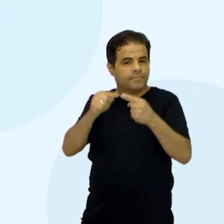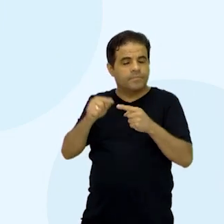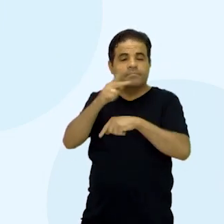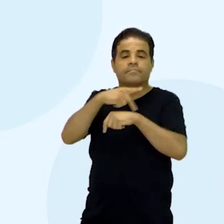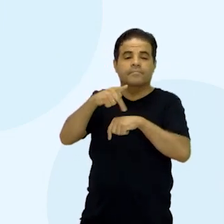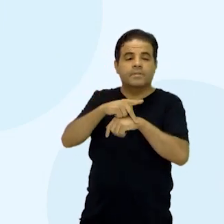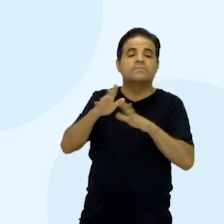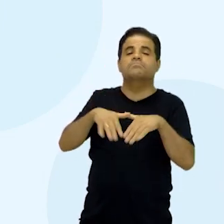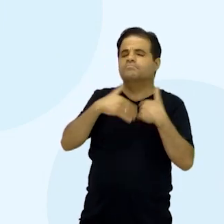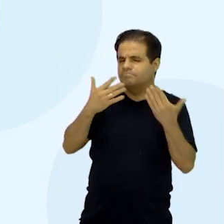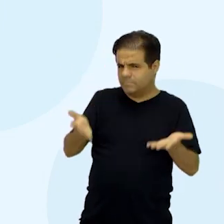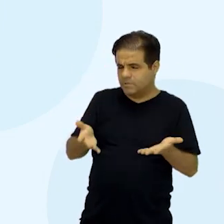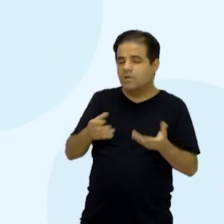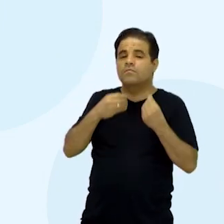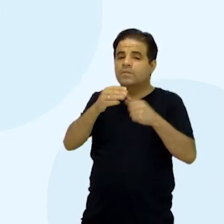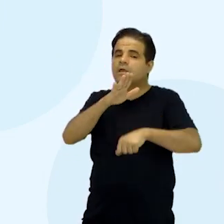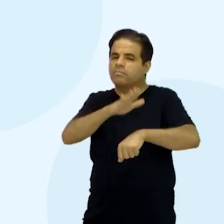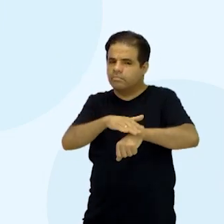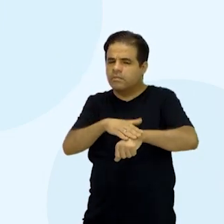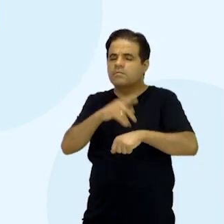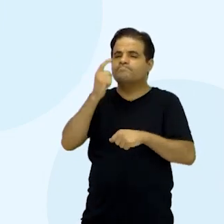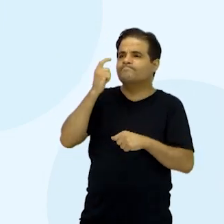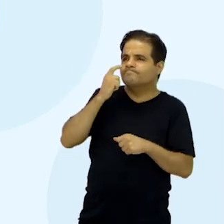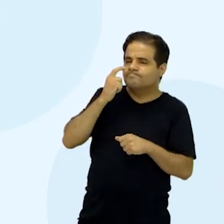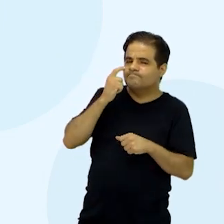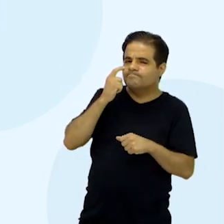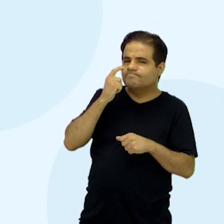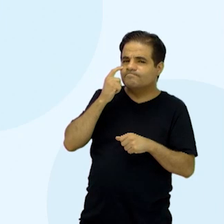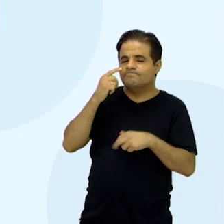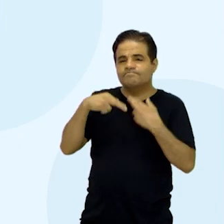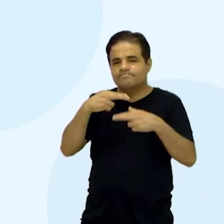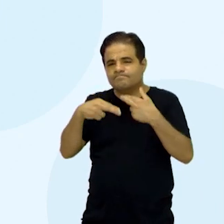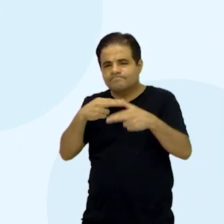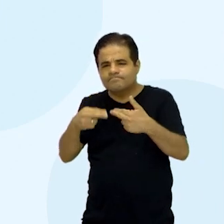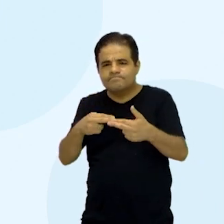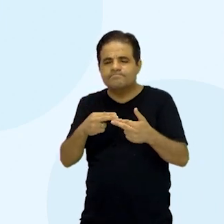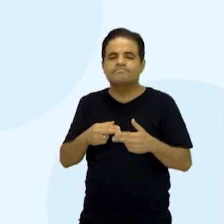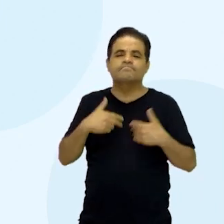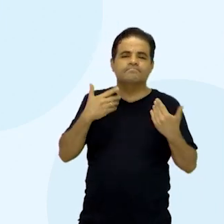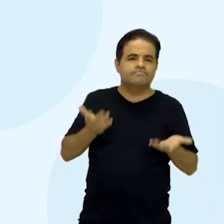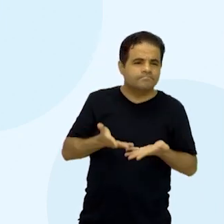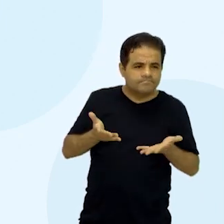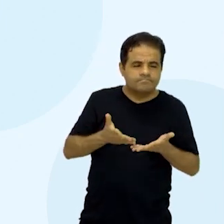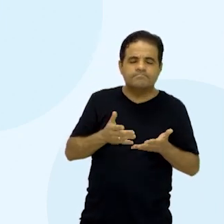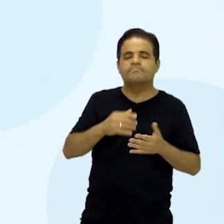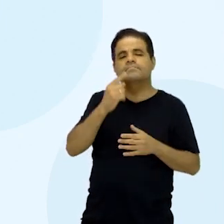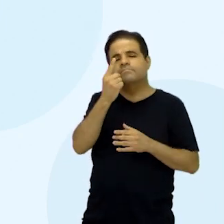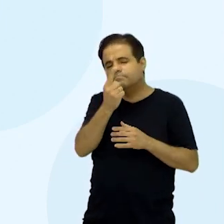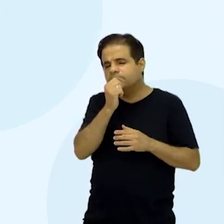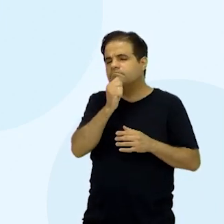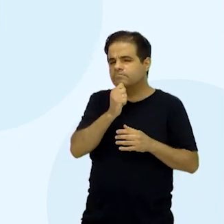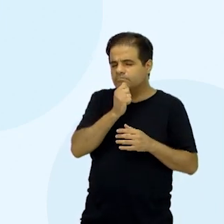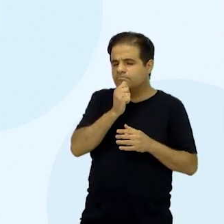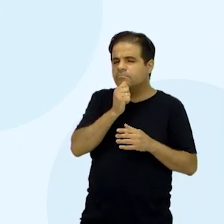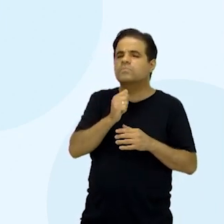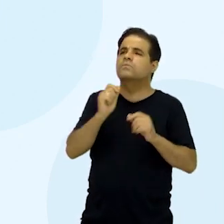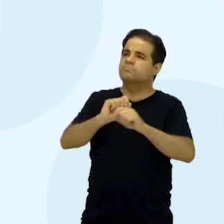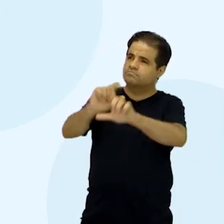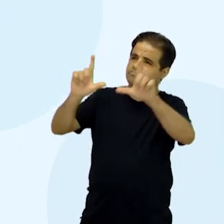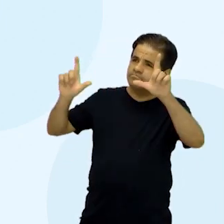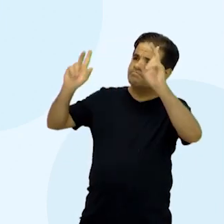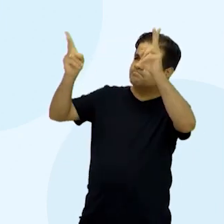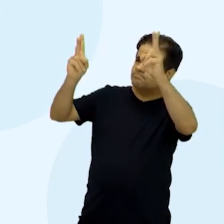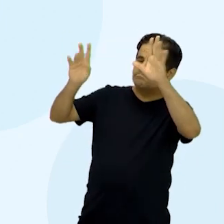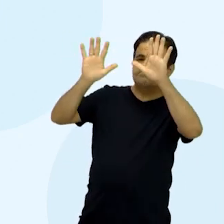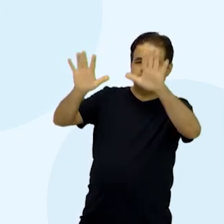qual país? Eu vou deixar aí, deixa eu ver quanto tempo. Eu já estou enrolando, né? Na tela. Será que eu acerto? Será que acerta? Então, eu vou deixar na tela aí, deixa eu